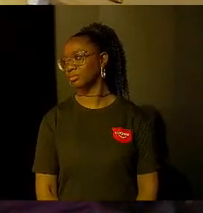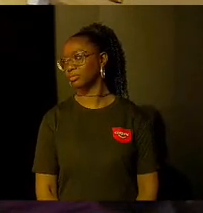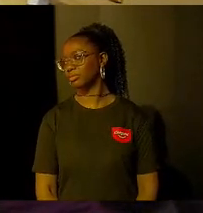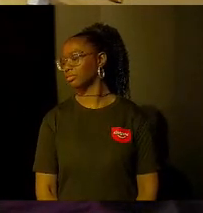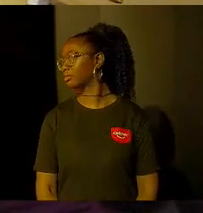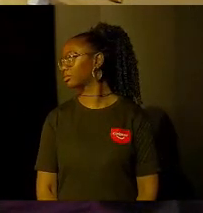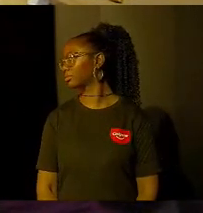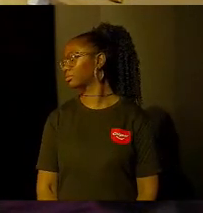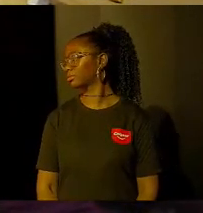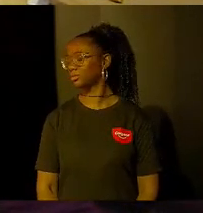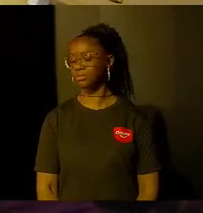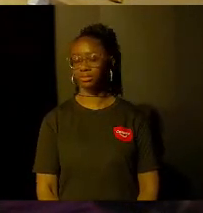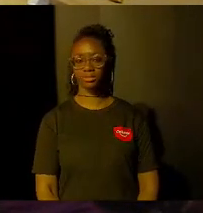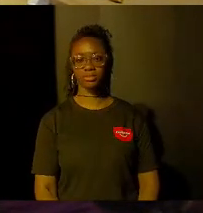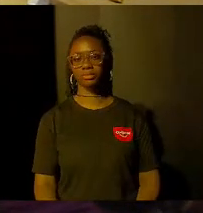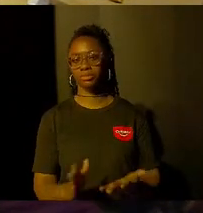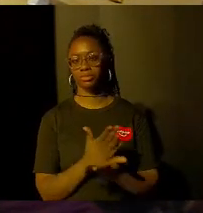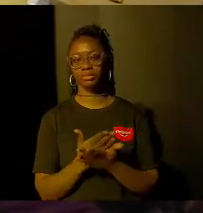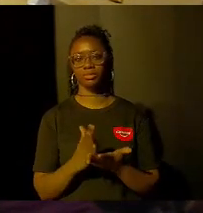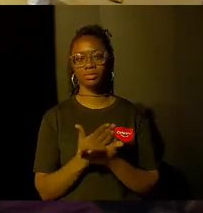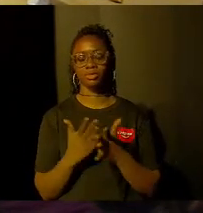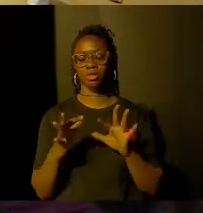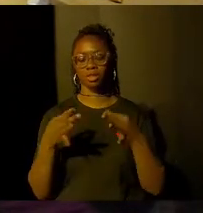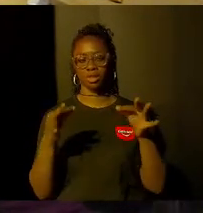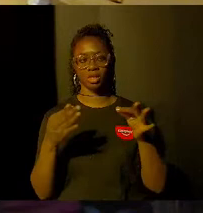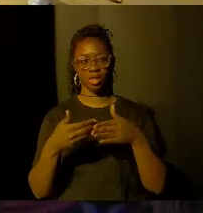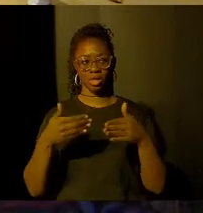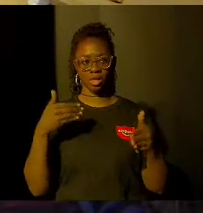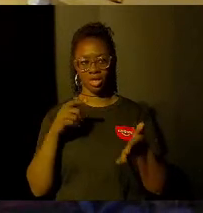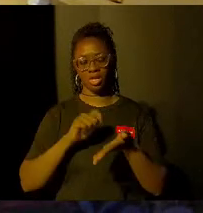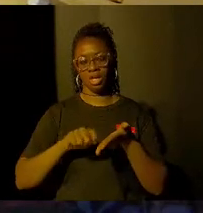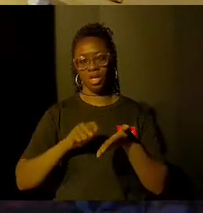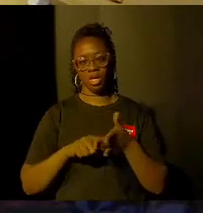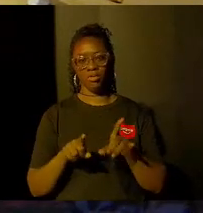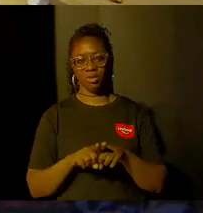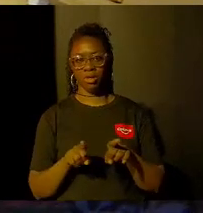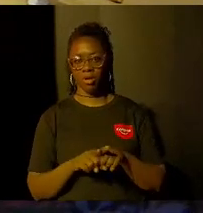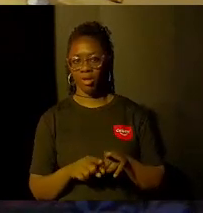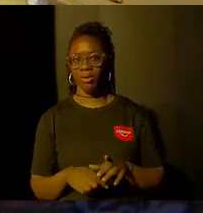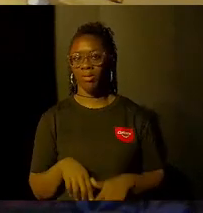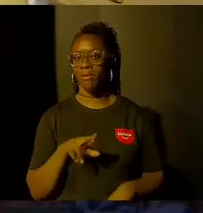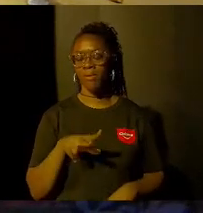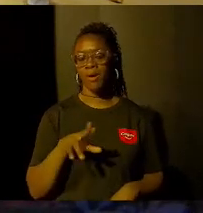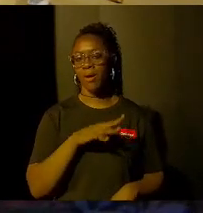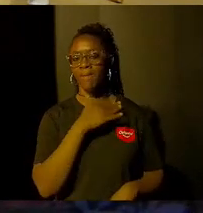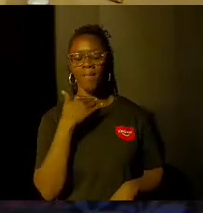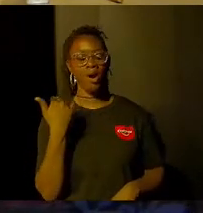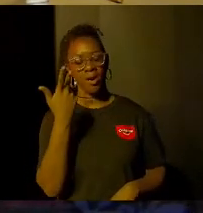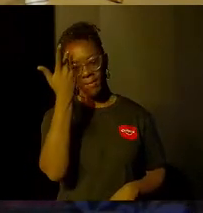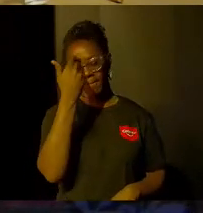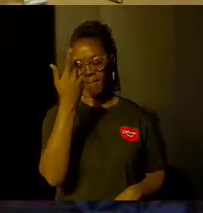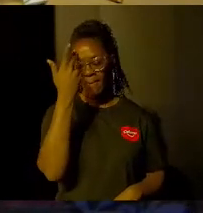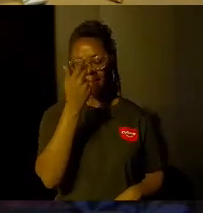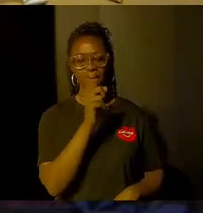algumas páginas antes elas escreve também assim não Foi morte natural